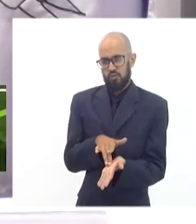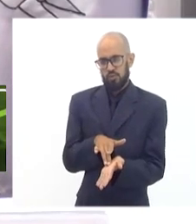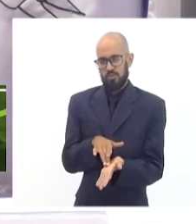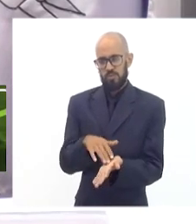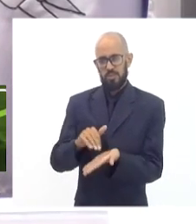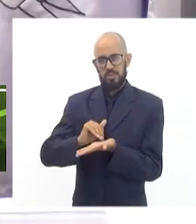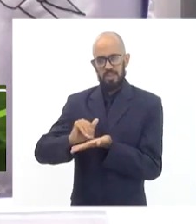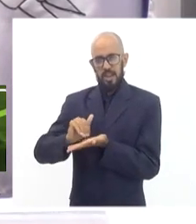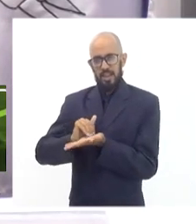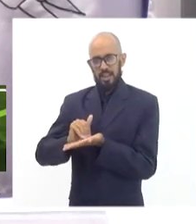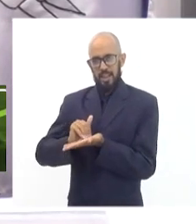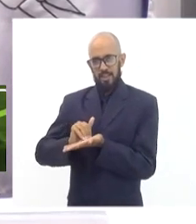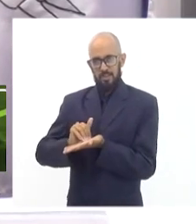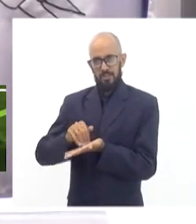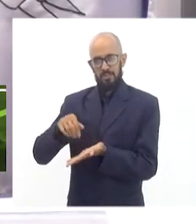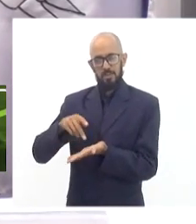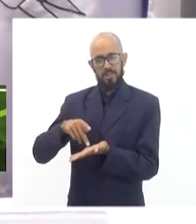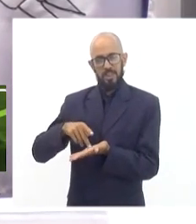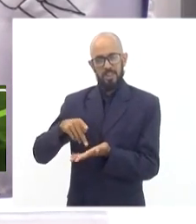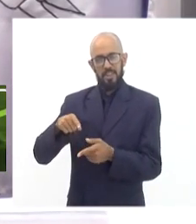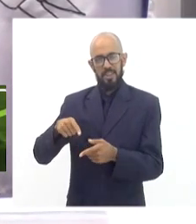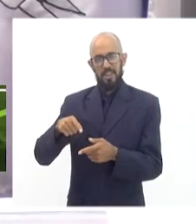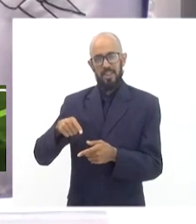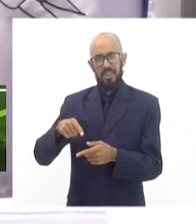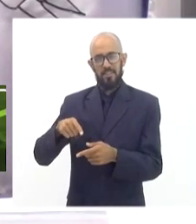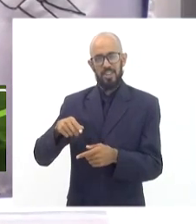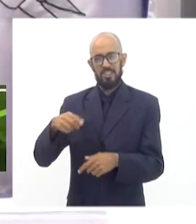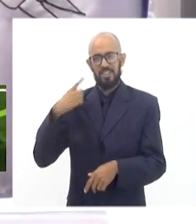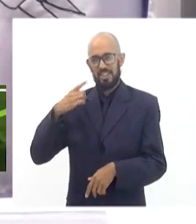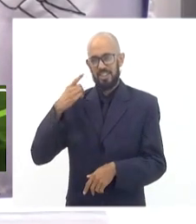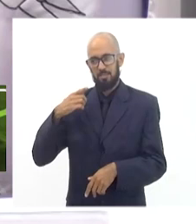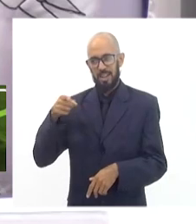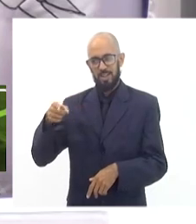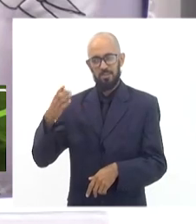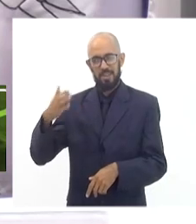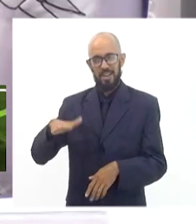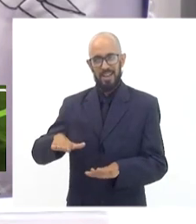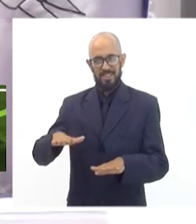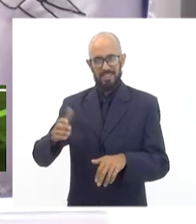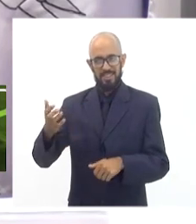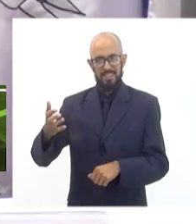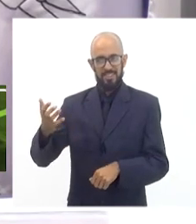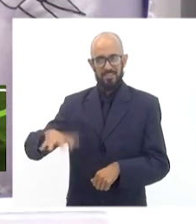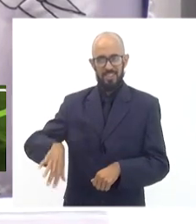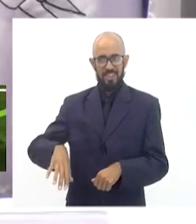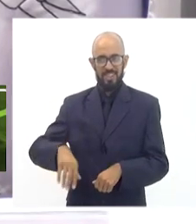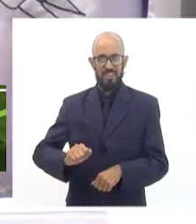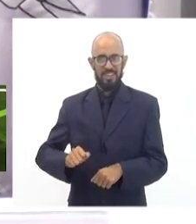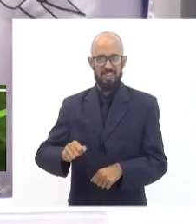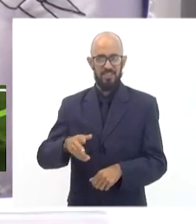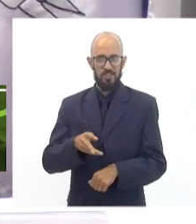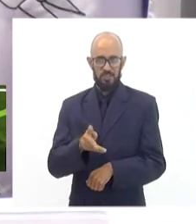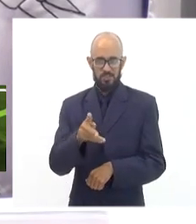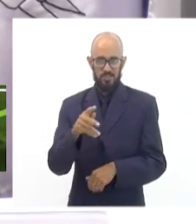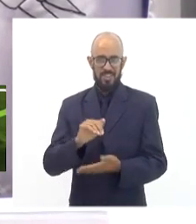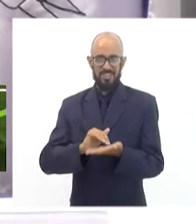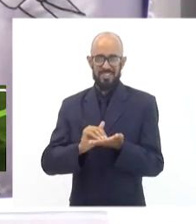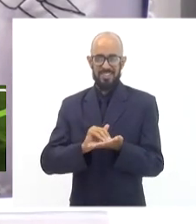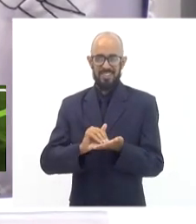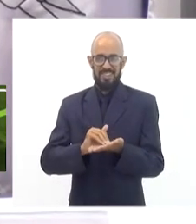secretário na verdade ela é deputado e já que ele vai se negar a continuar na secretaria